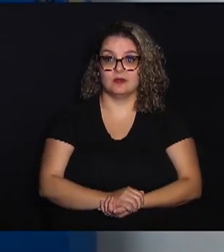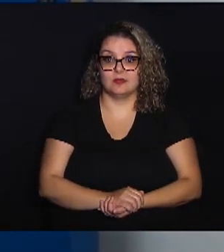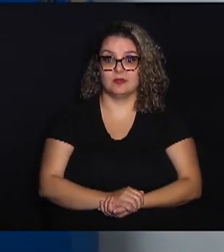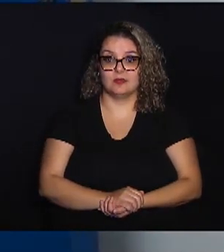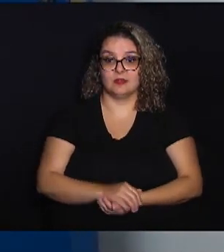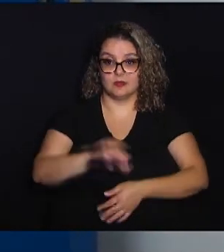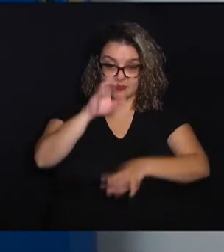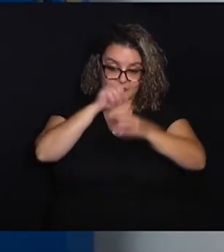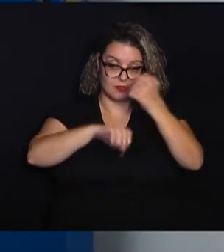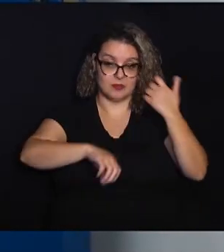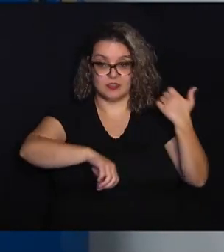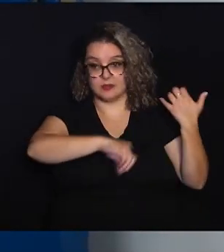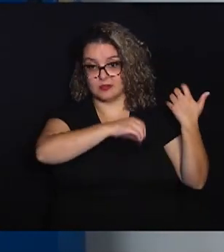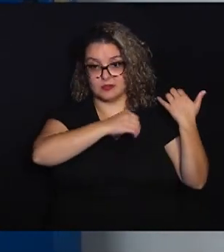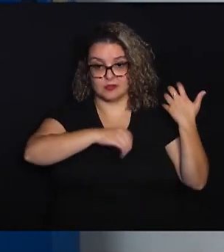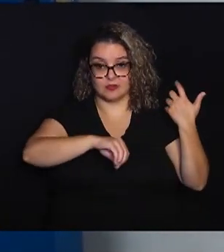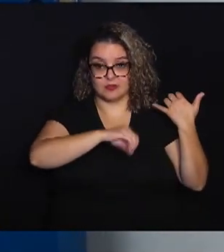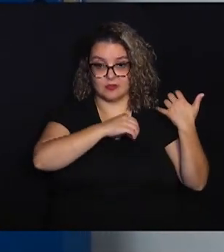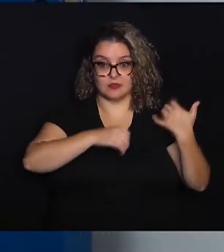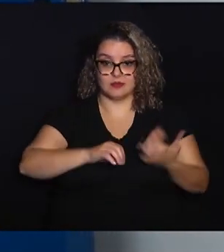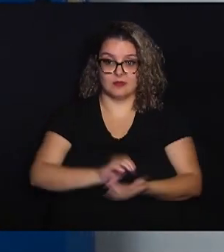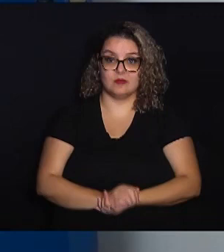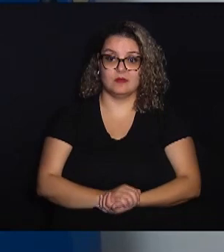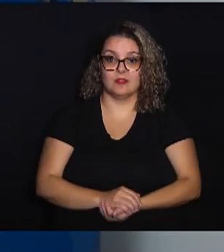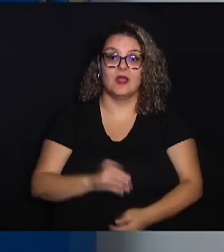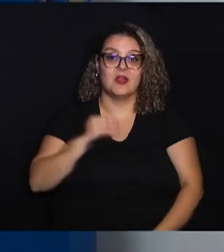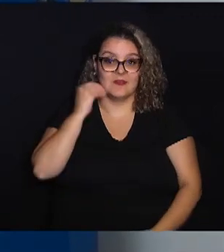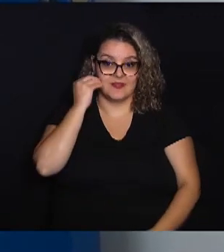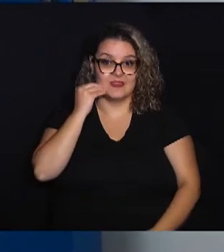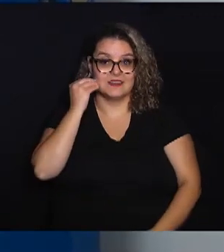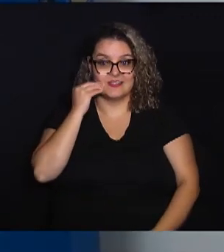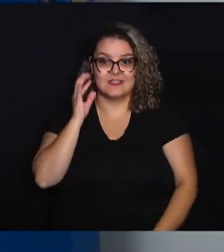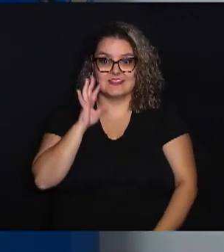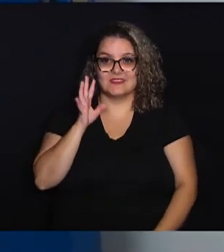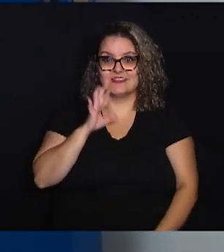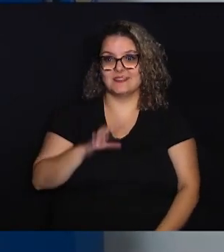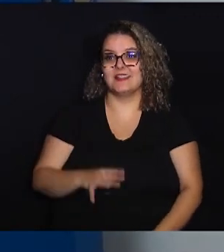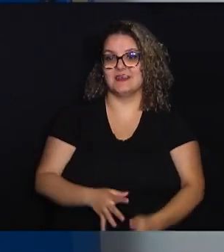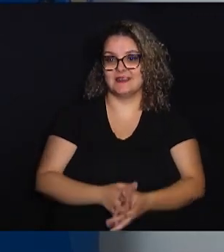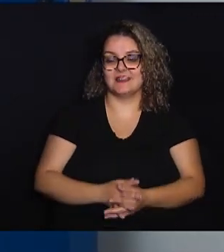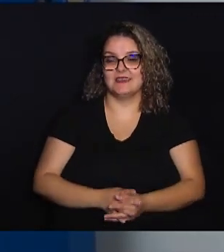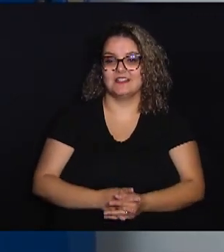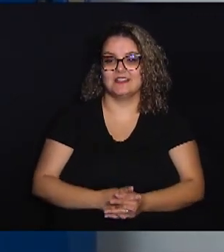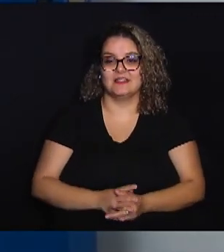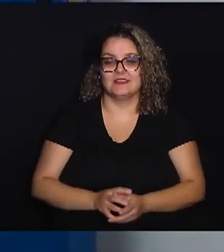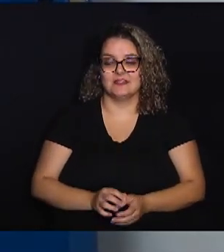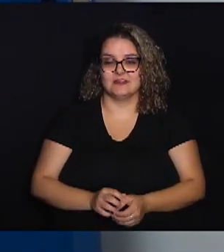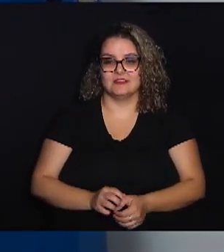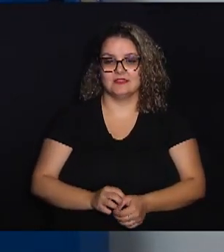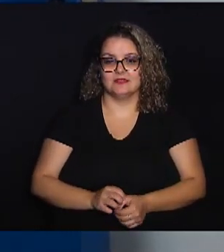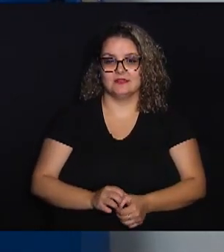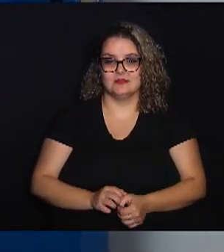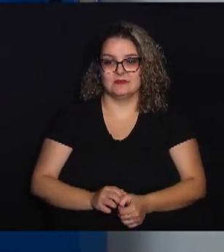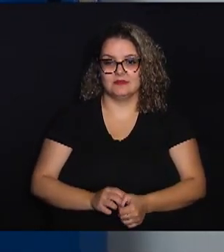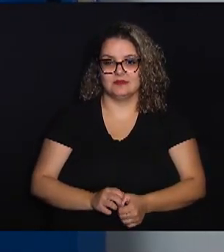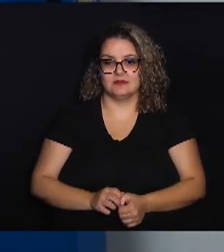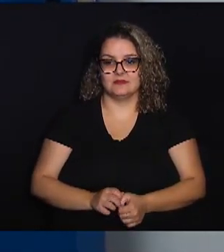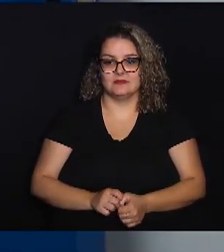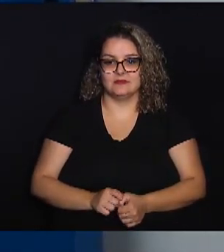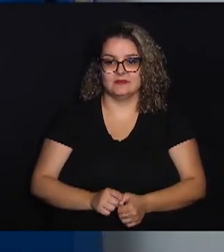violino. Como tá sendo? Tá sendo uma experiência bem legal, é bem interessante. O que você gosta de ouvir dentro do violino,